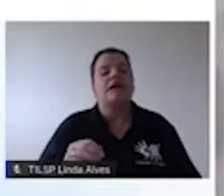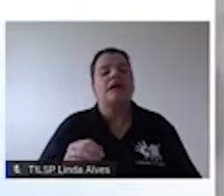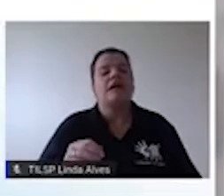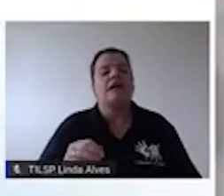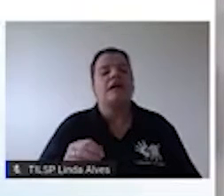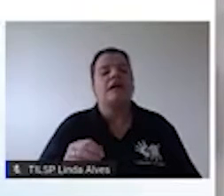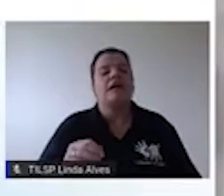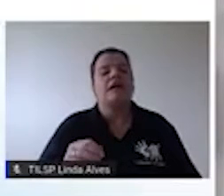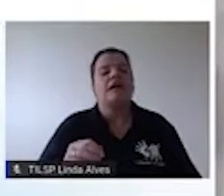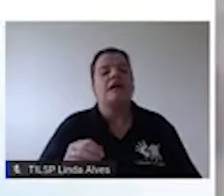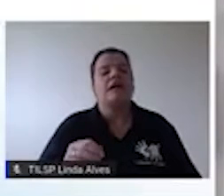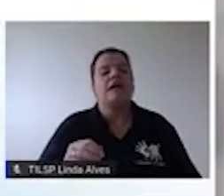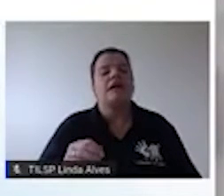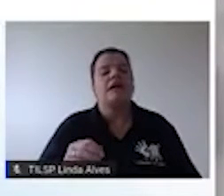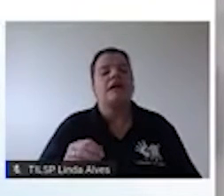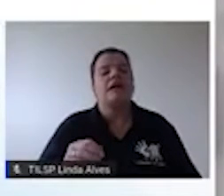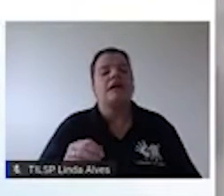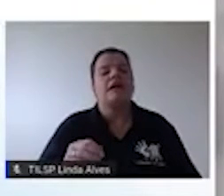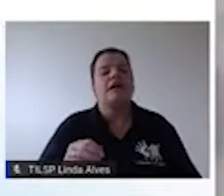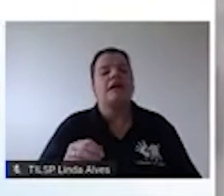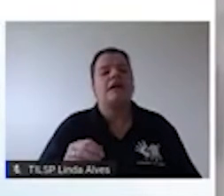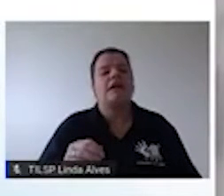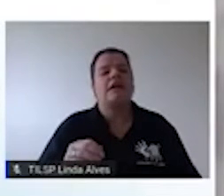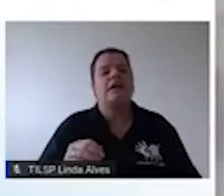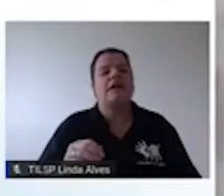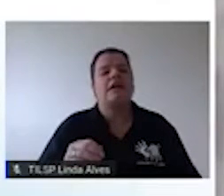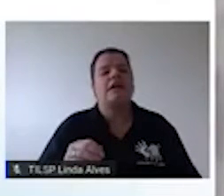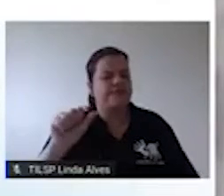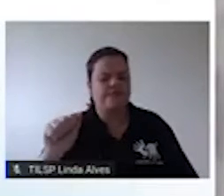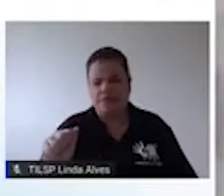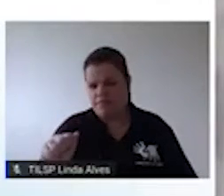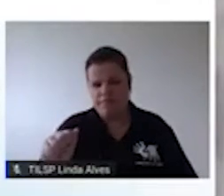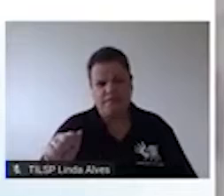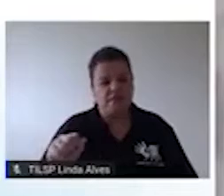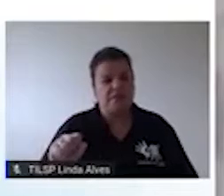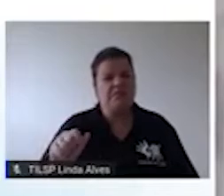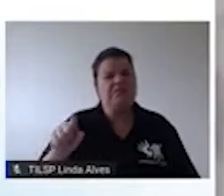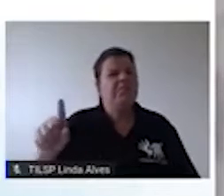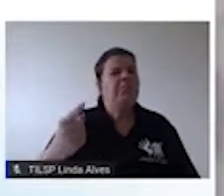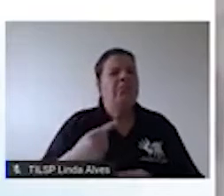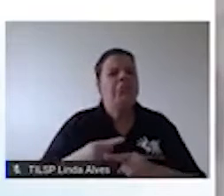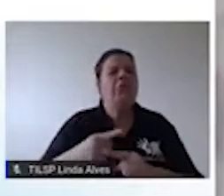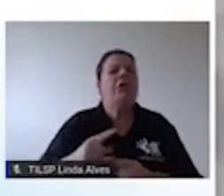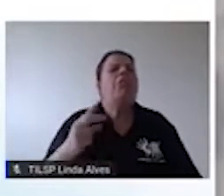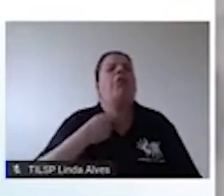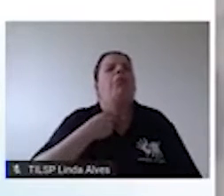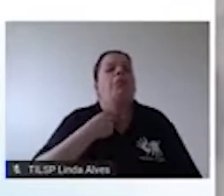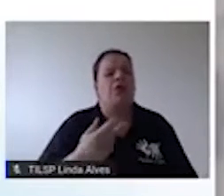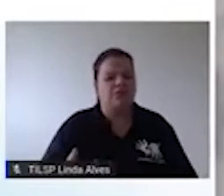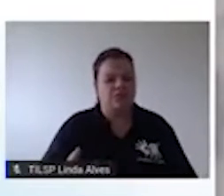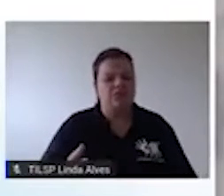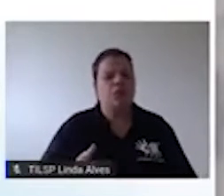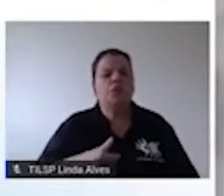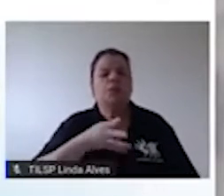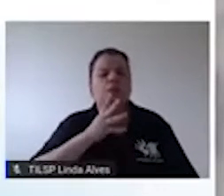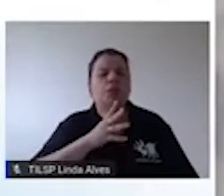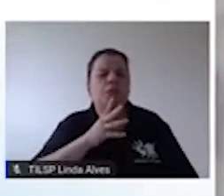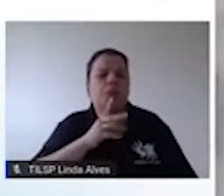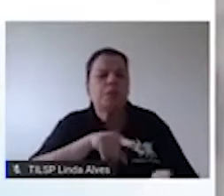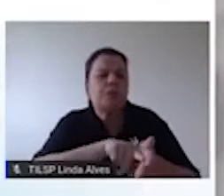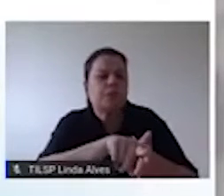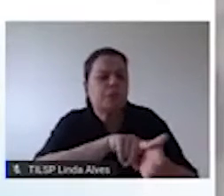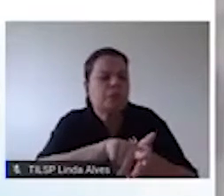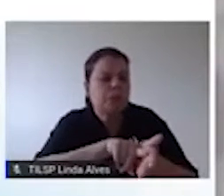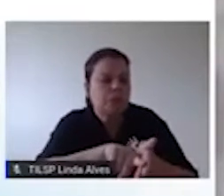for registrada na Anvisa, e não há motivos para que ela não seja registrada, por tudo que se conhece hoje a